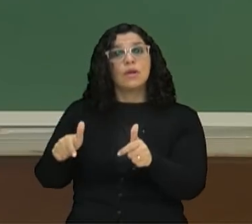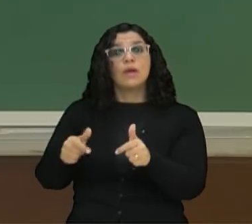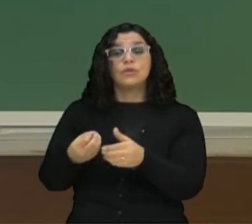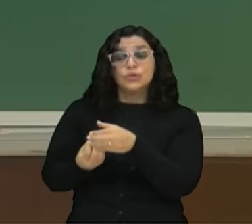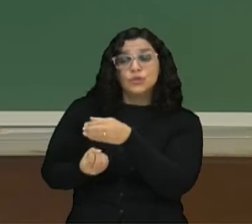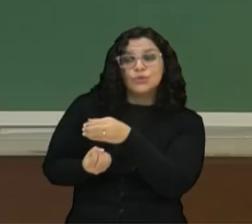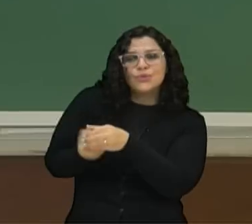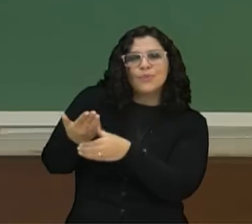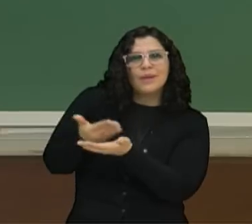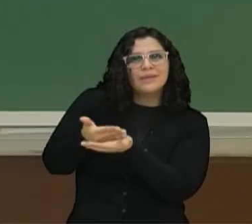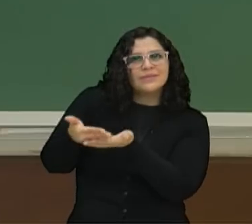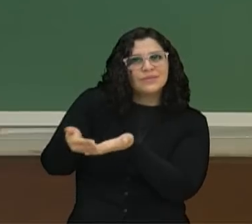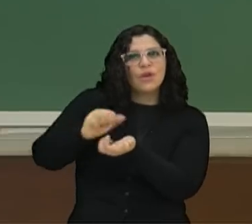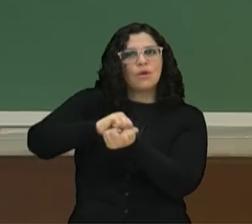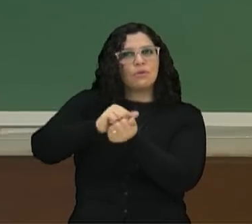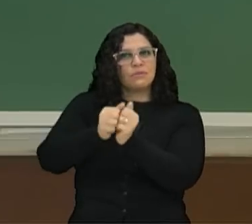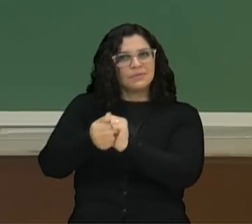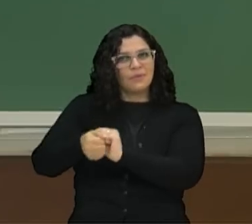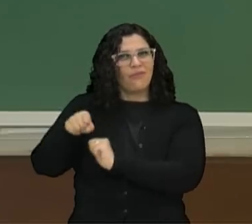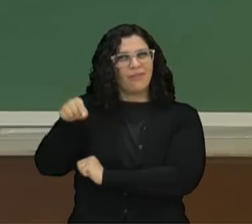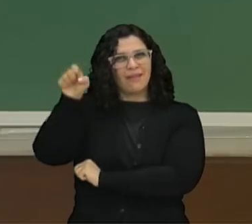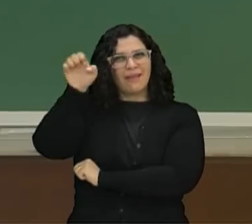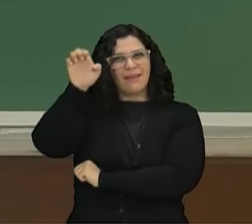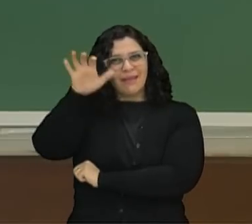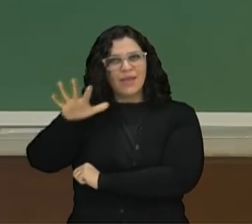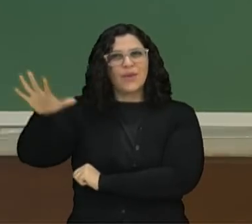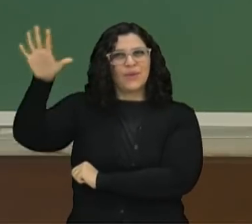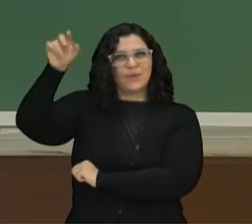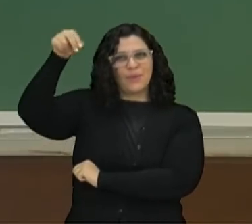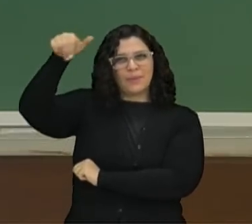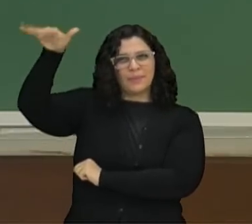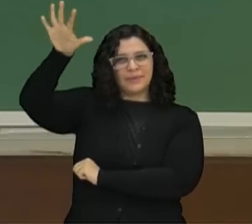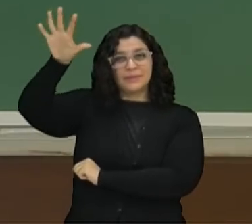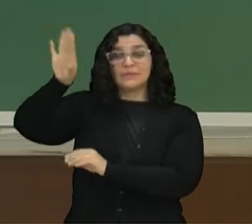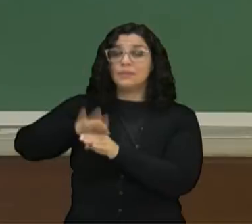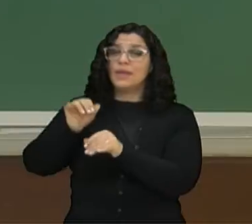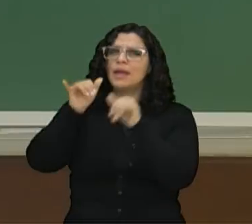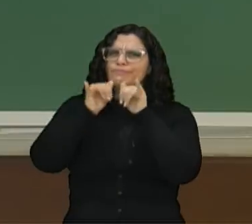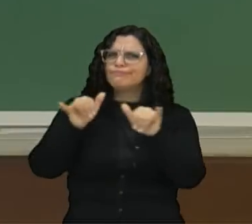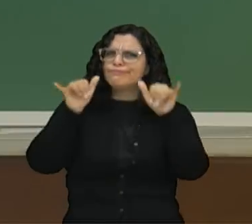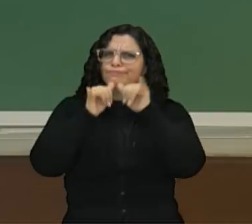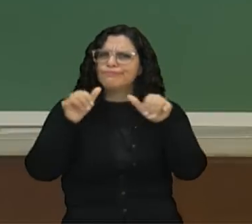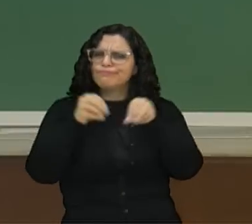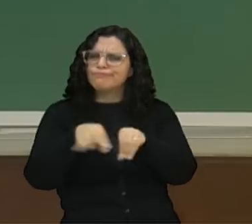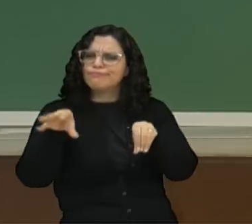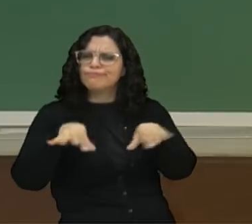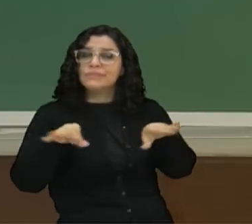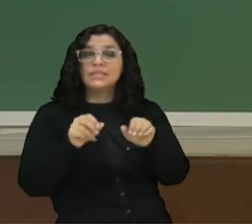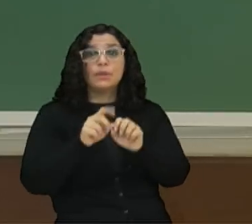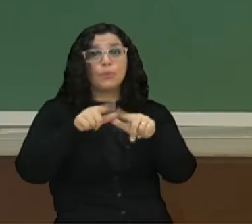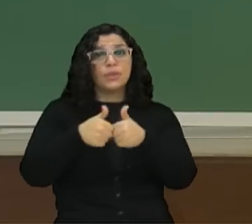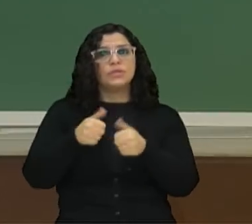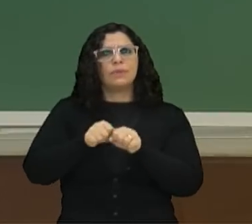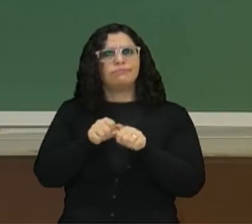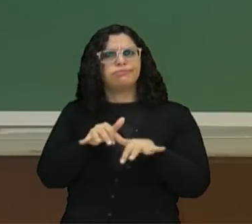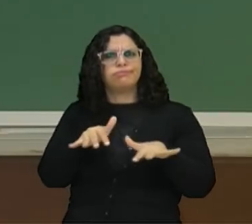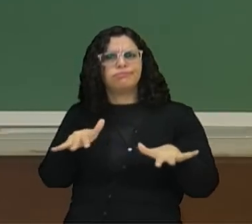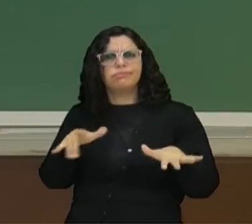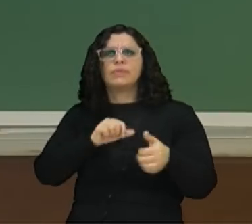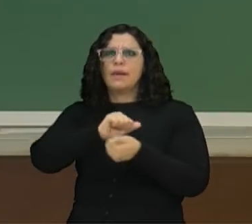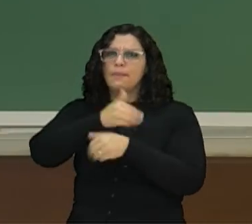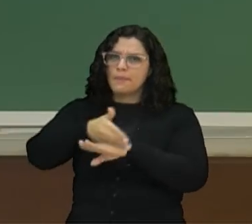que criou, né, essa modalidade, então talvez seja por isso que tenha mais divulgação, é onde ele está sendo mais difundido,